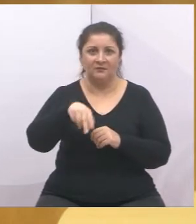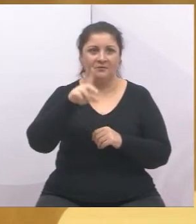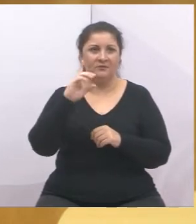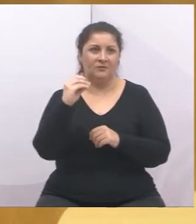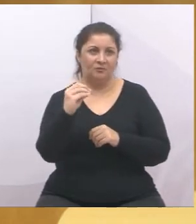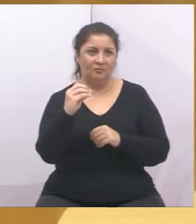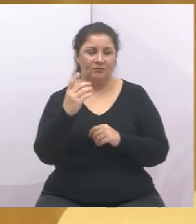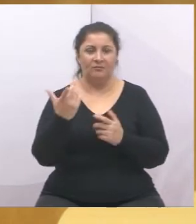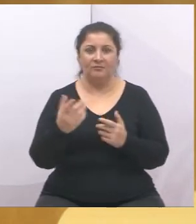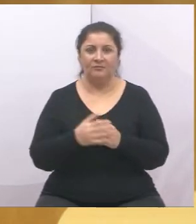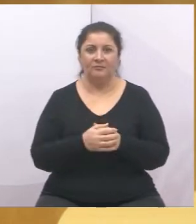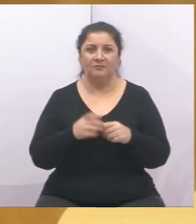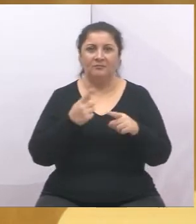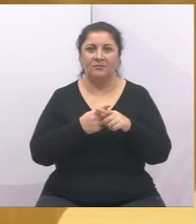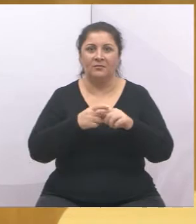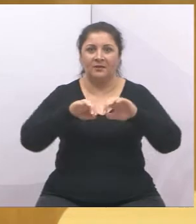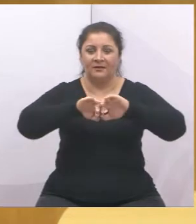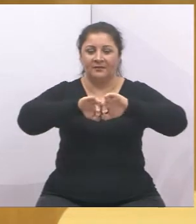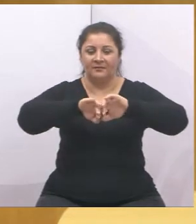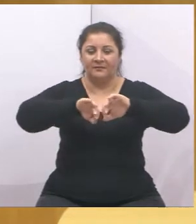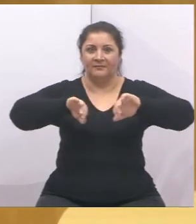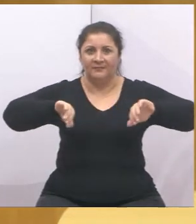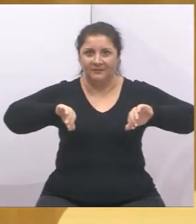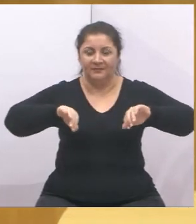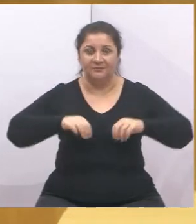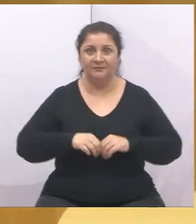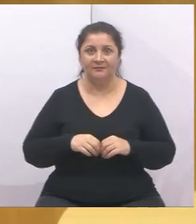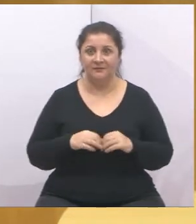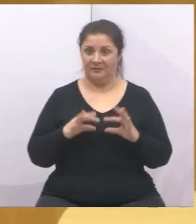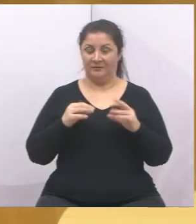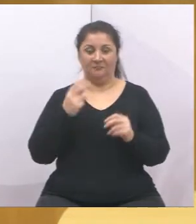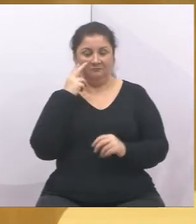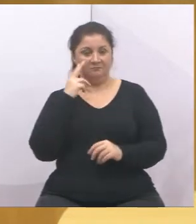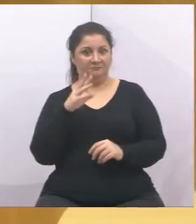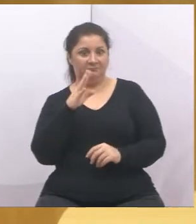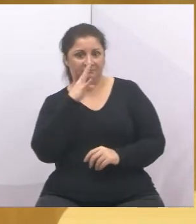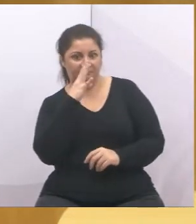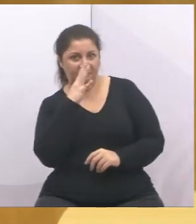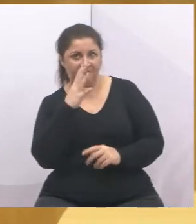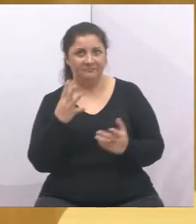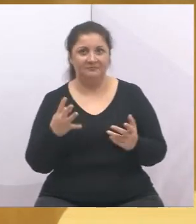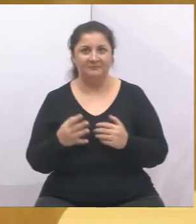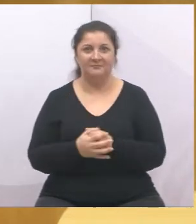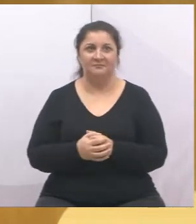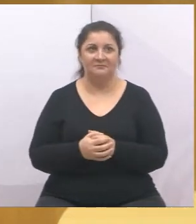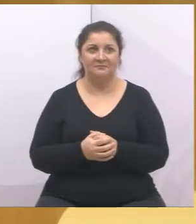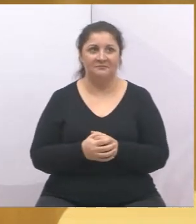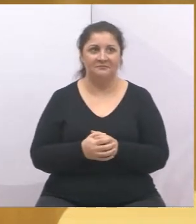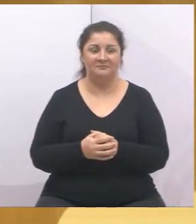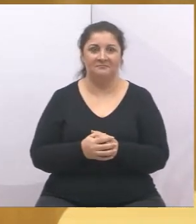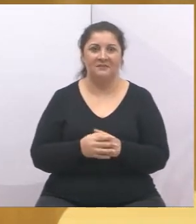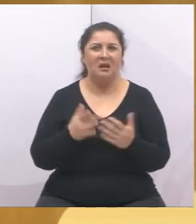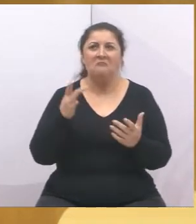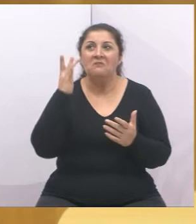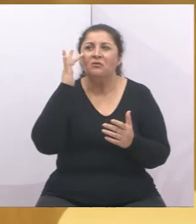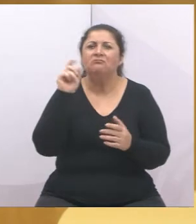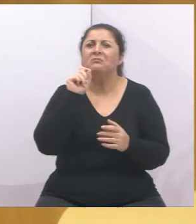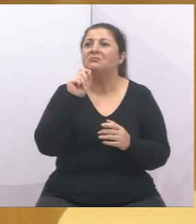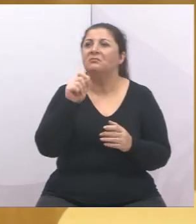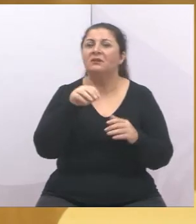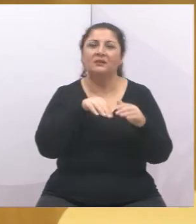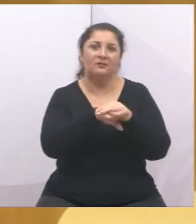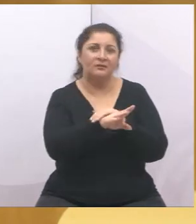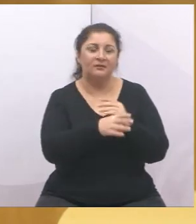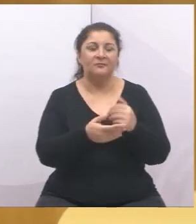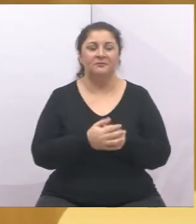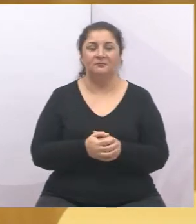era um afastador de barriga, todo mundo ficava louco naquele afastador. Eu acho que ficou com, eu não sei se está com o Vicente, não sei, eu ouvi falar que